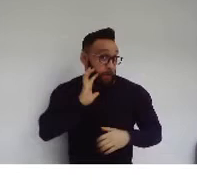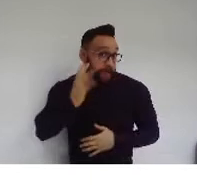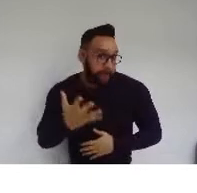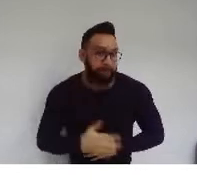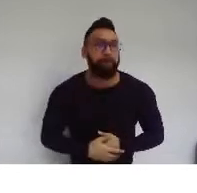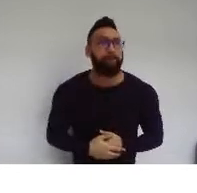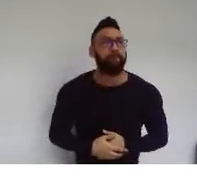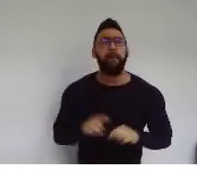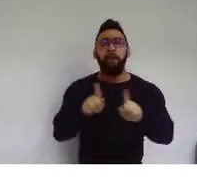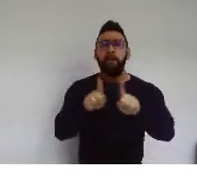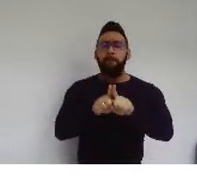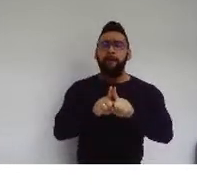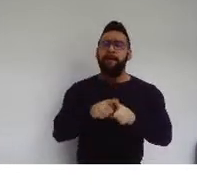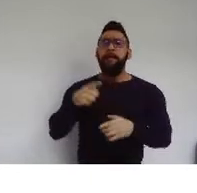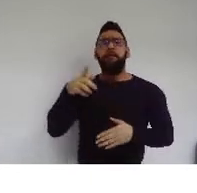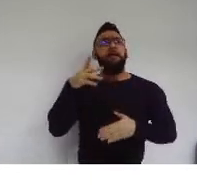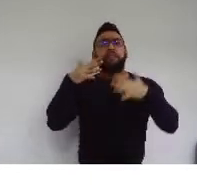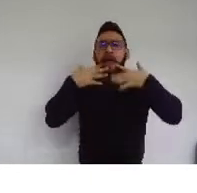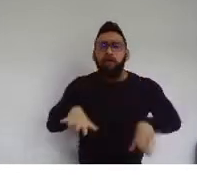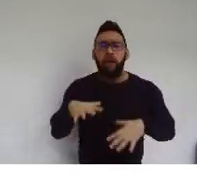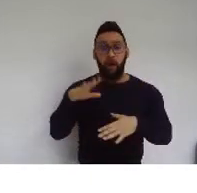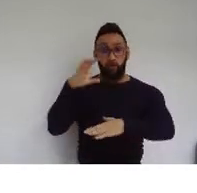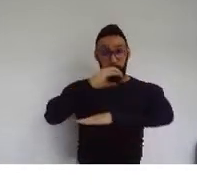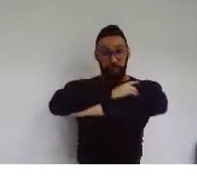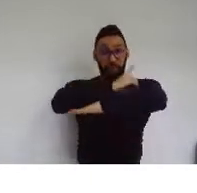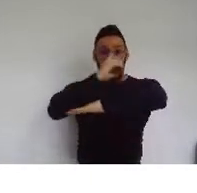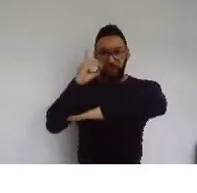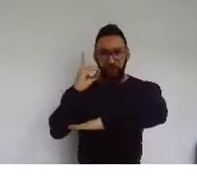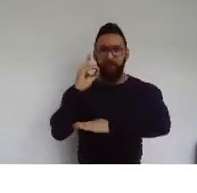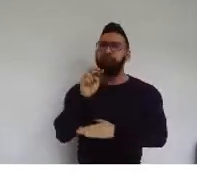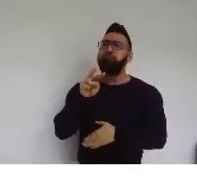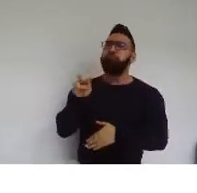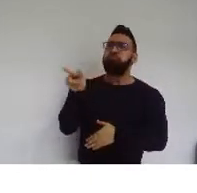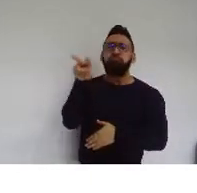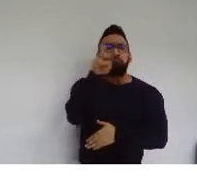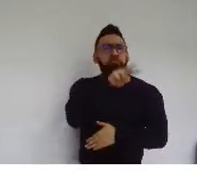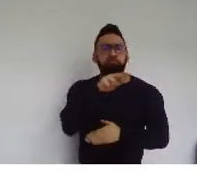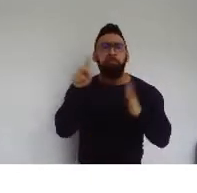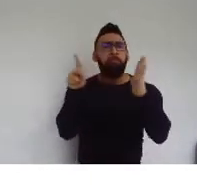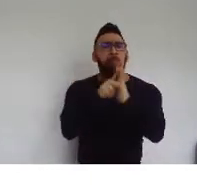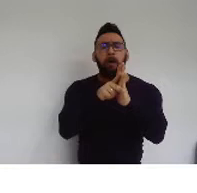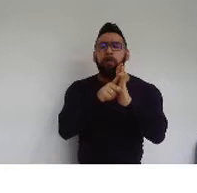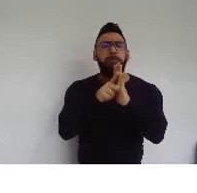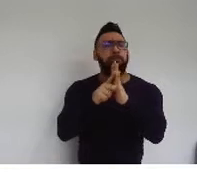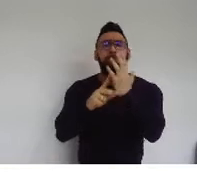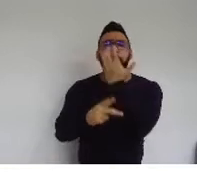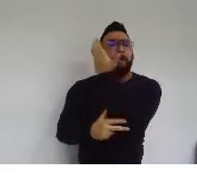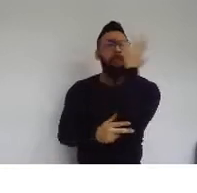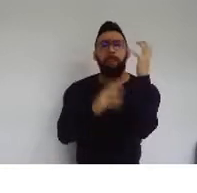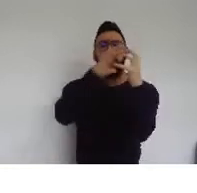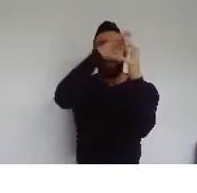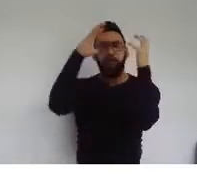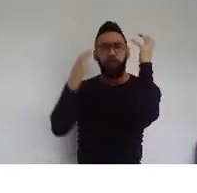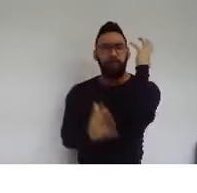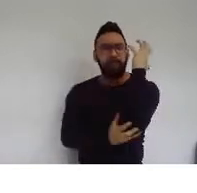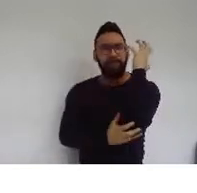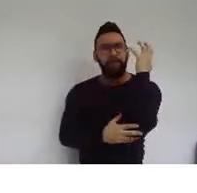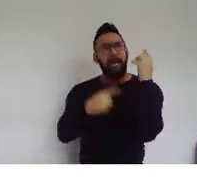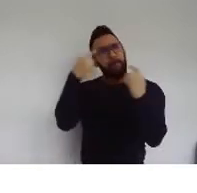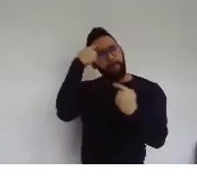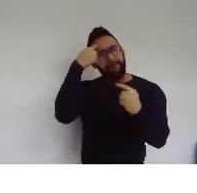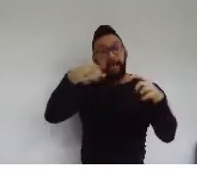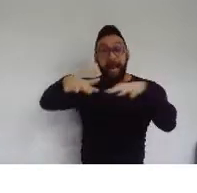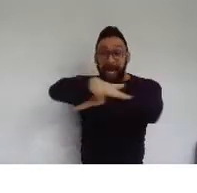beleza ecológica, nos convida também a projetar escalas sobre a relação entre espaço público e sexo, a que